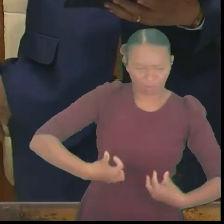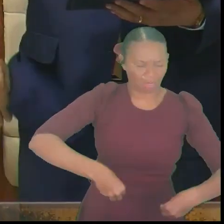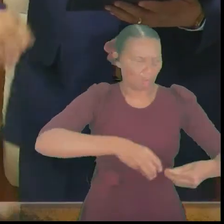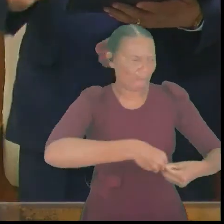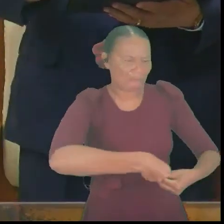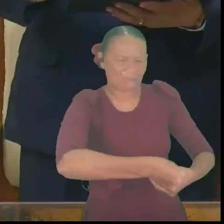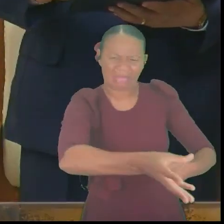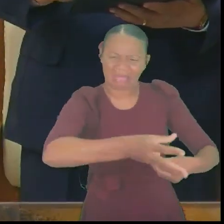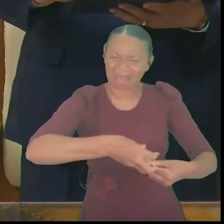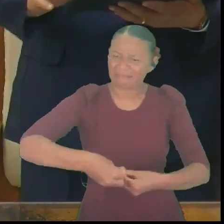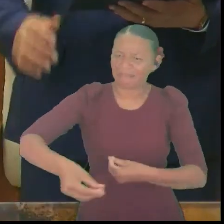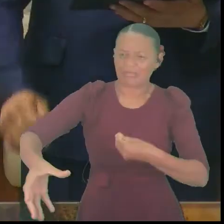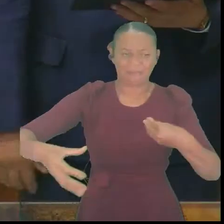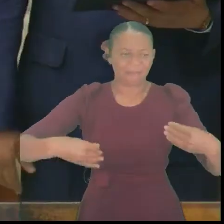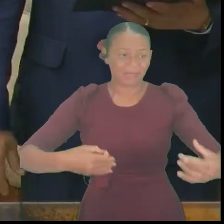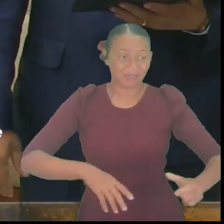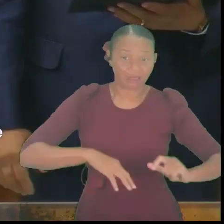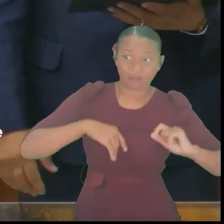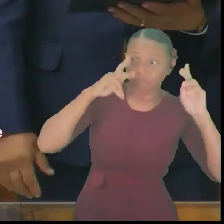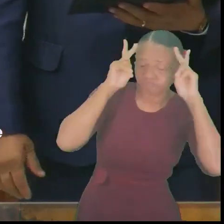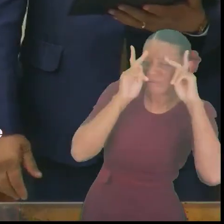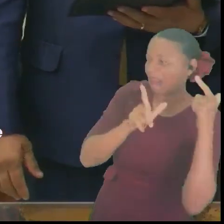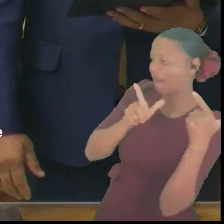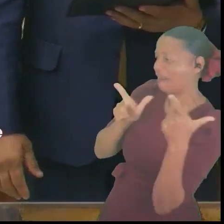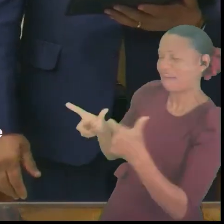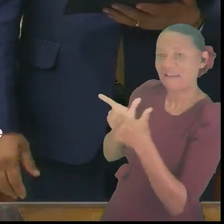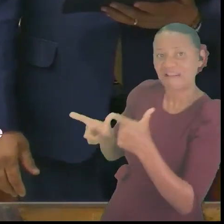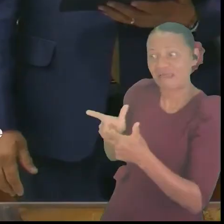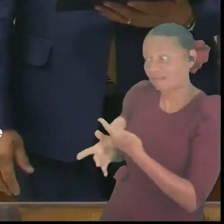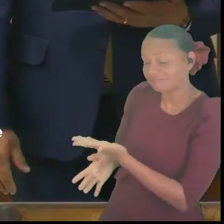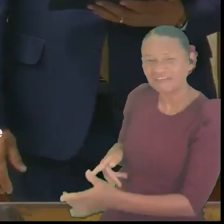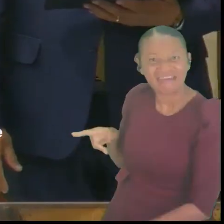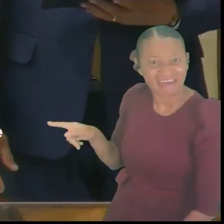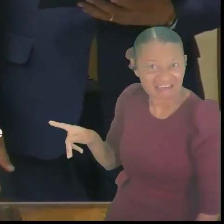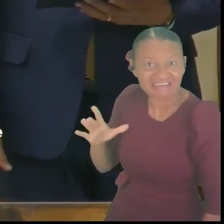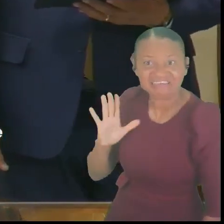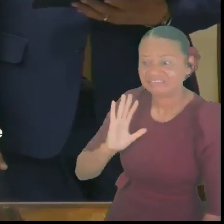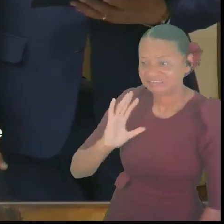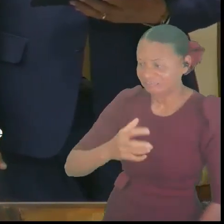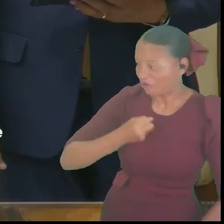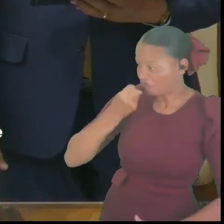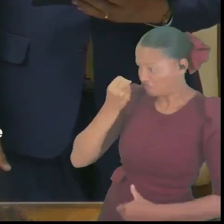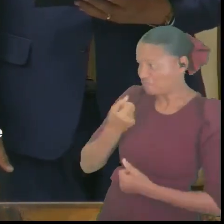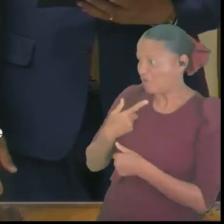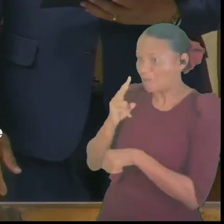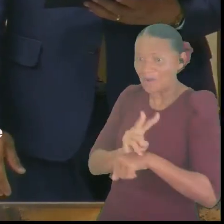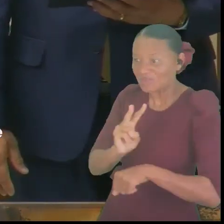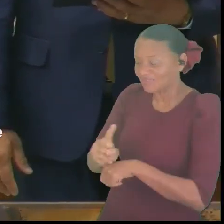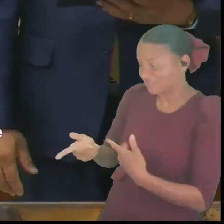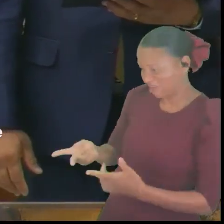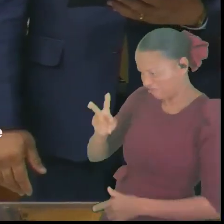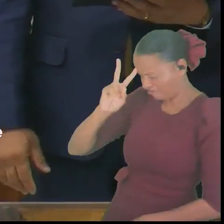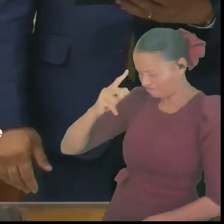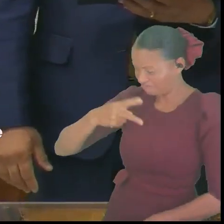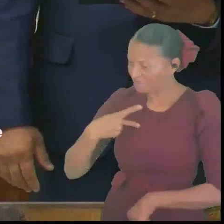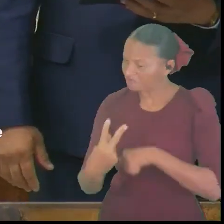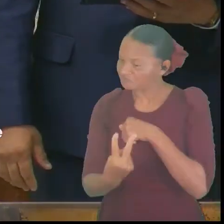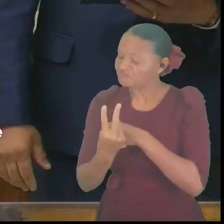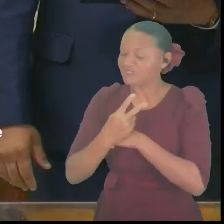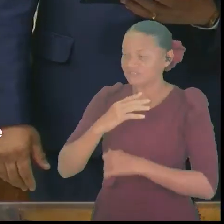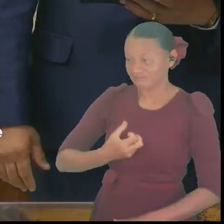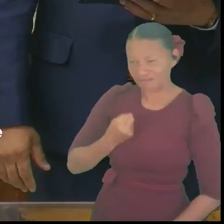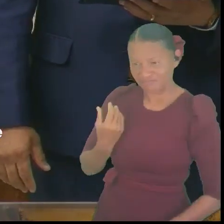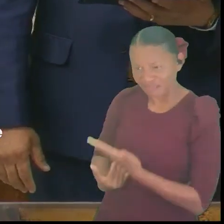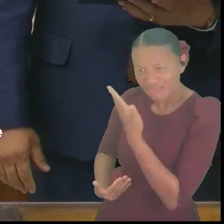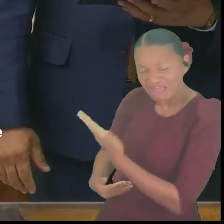os príncipes zombavam dele, dizendo: aos outros salvou, salve-se a si mesmo, se este é o